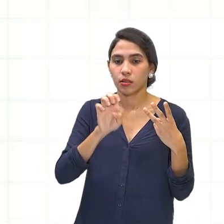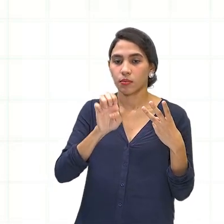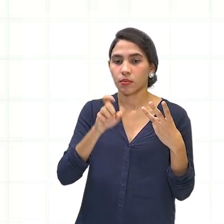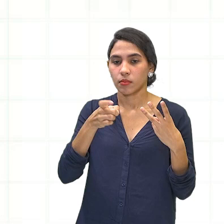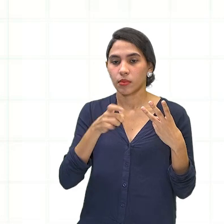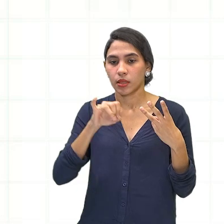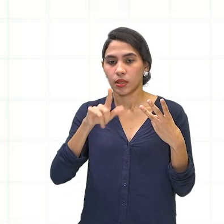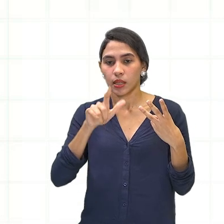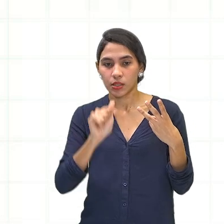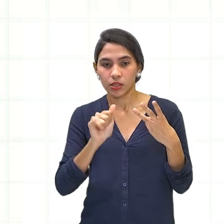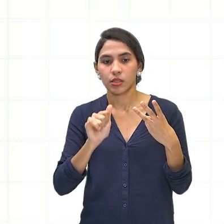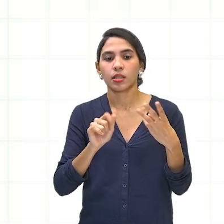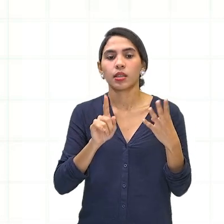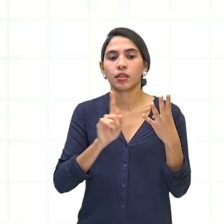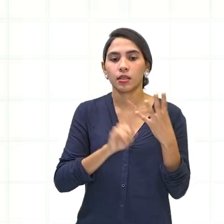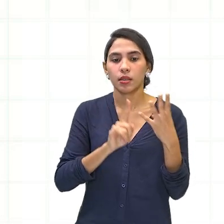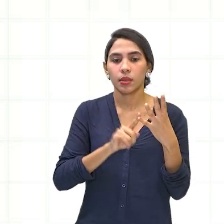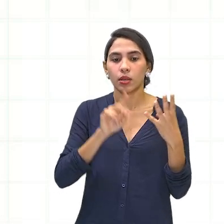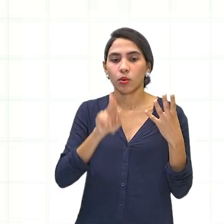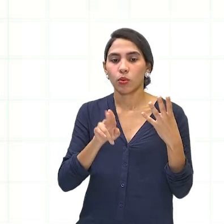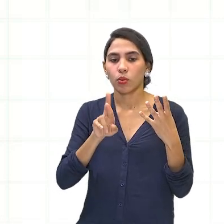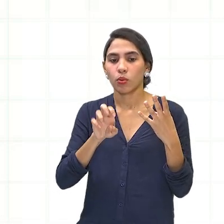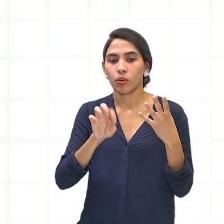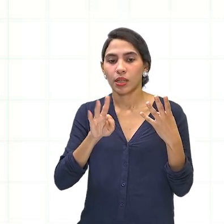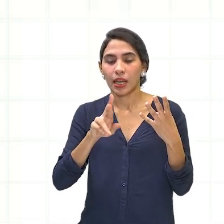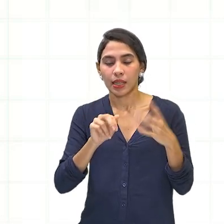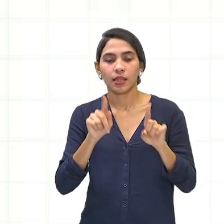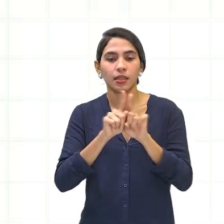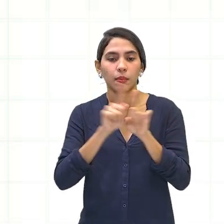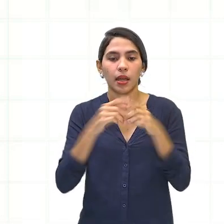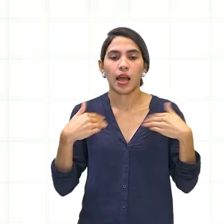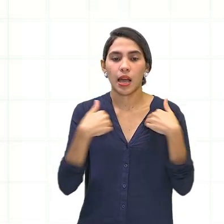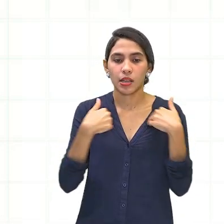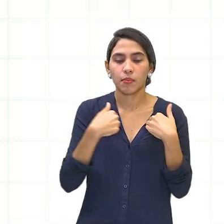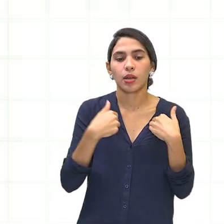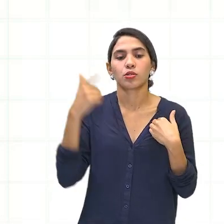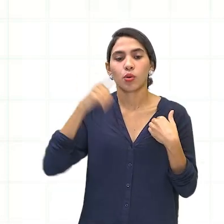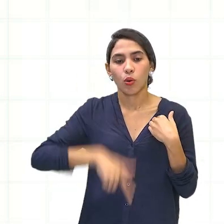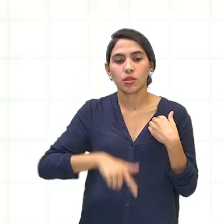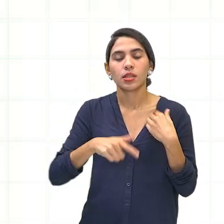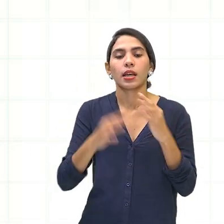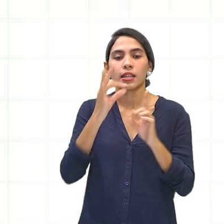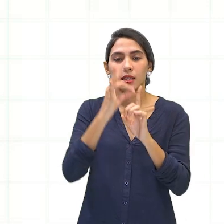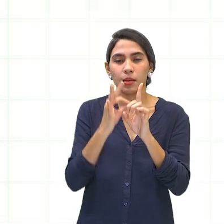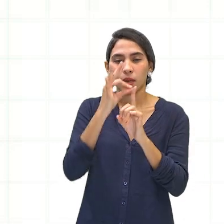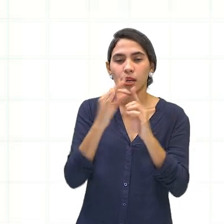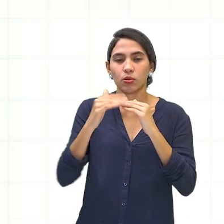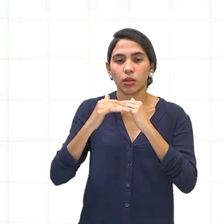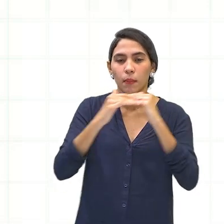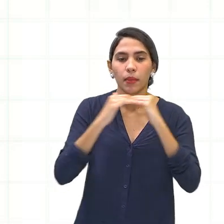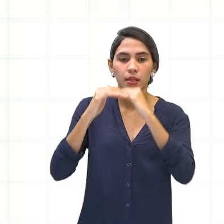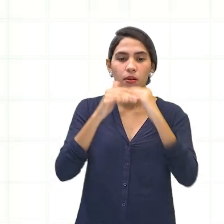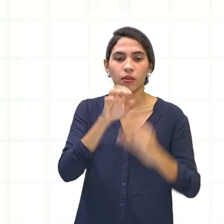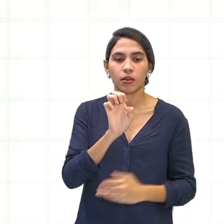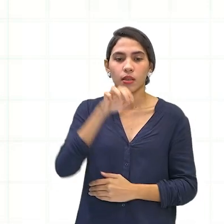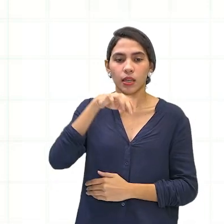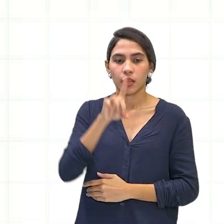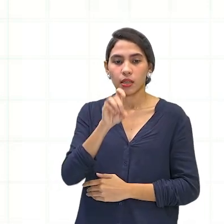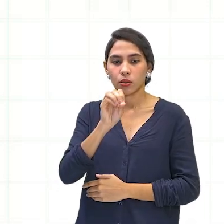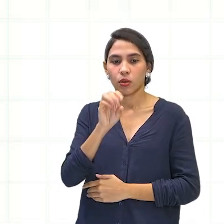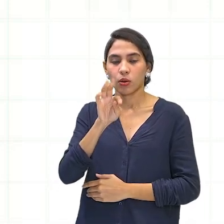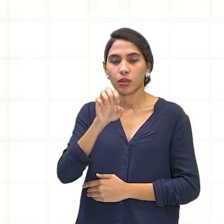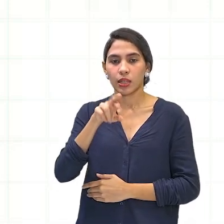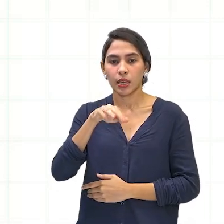animais endotérmicos, né? Conseguem manter aí a sua temperatura corporal constante. E aí a gente vai observar agora como